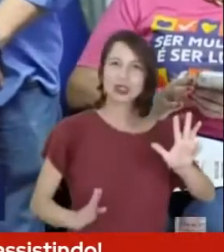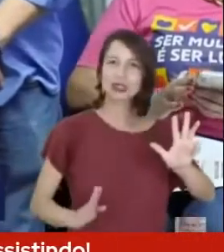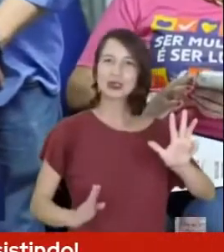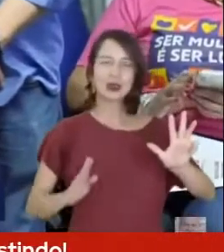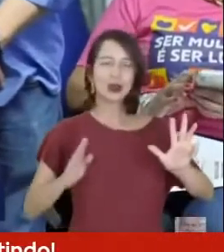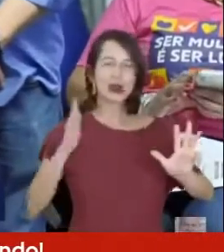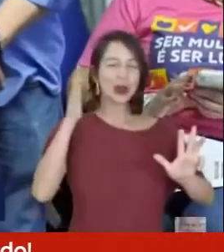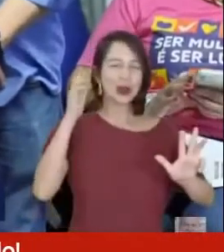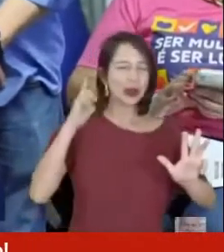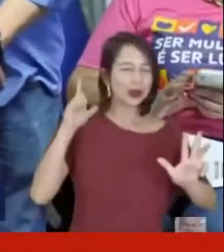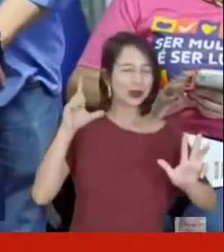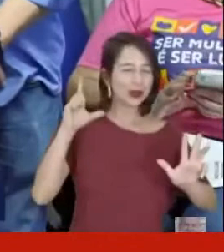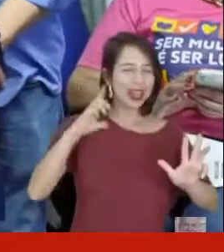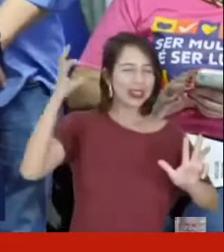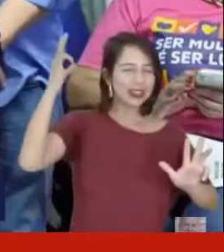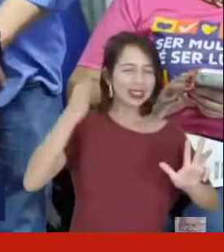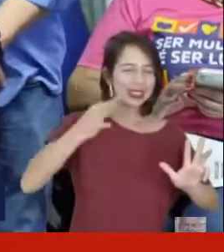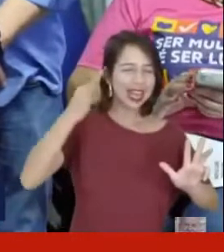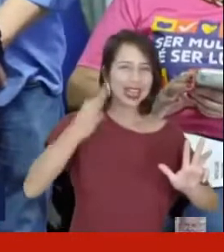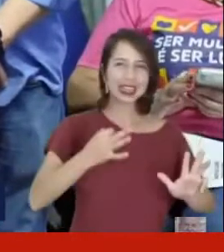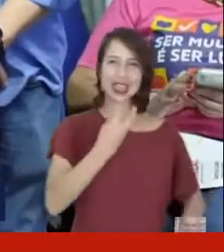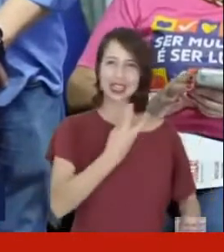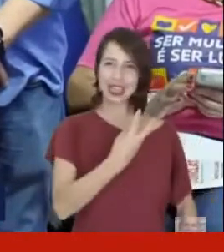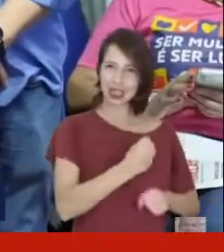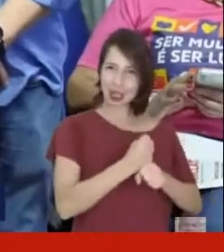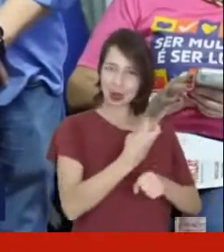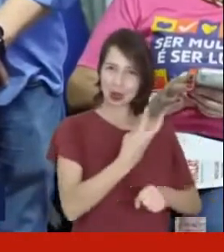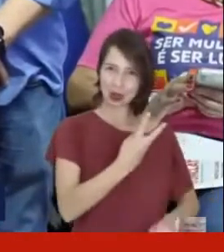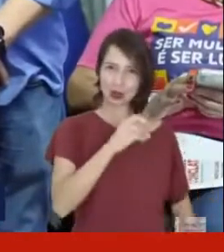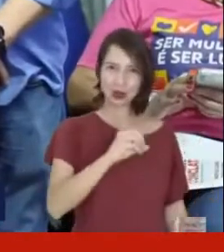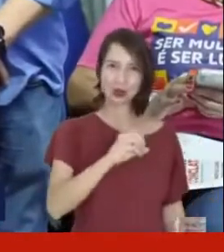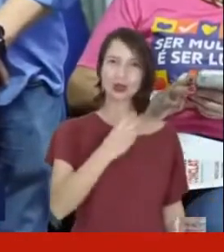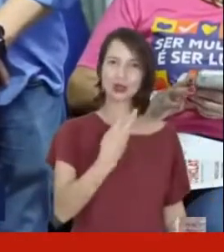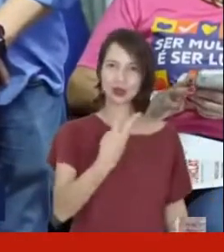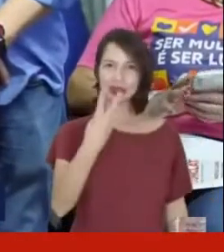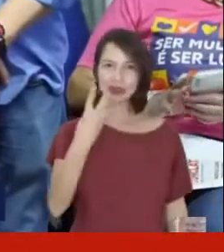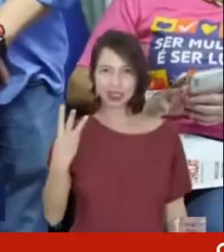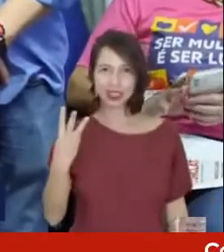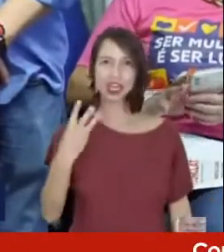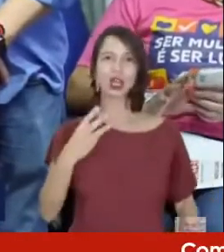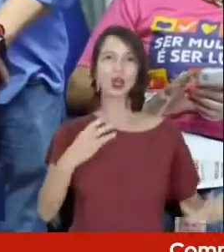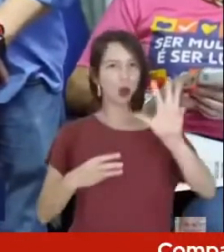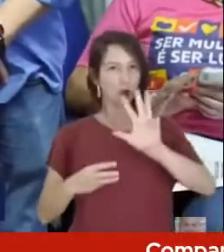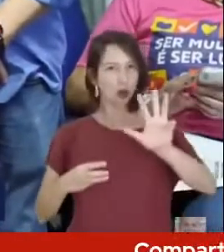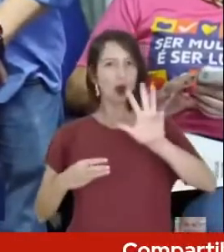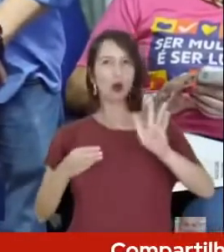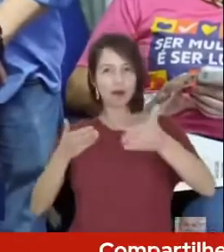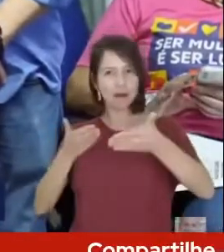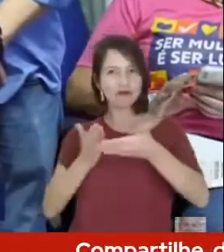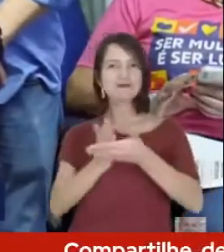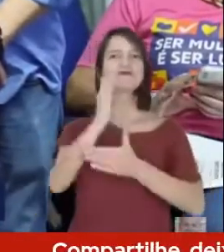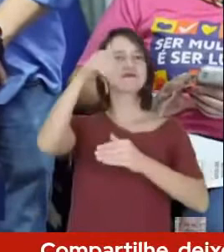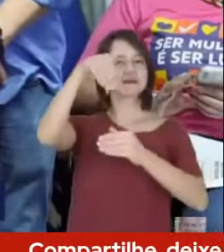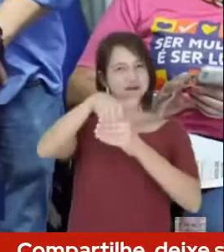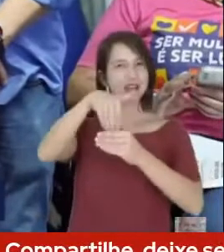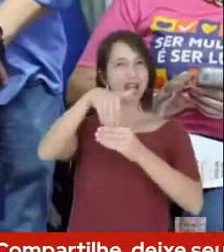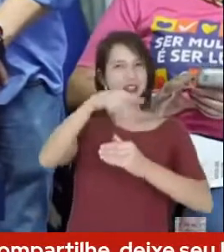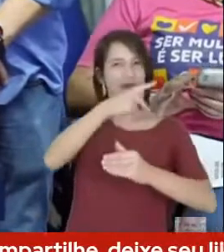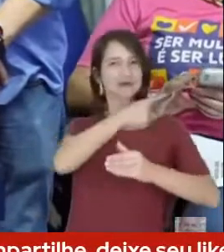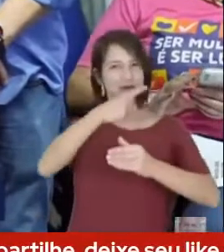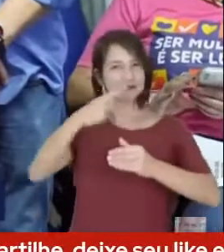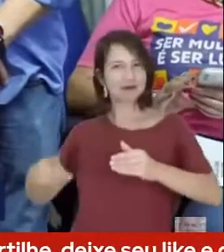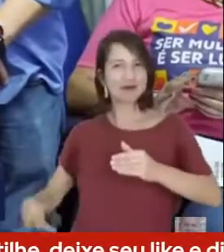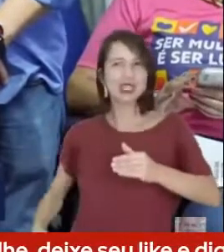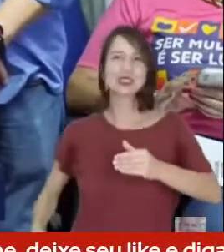será novamente o presidente da República para resgatar a dignidade,